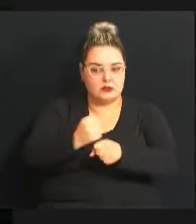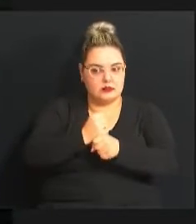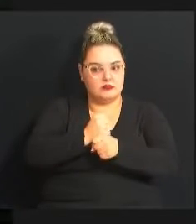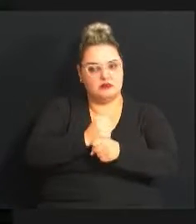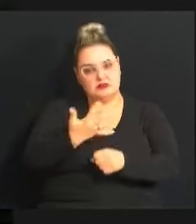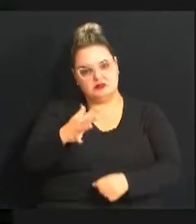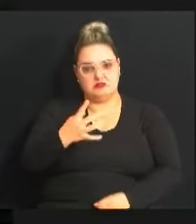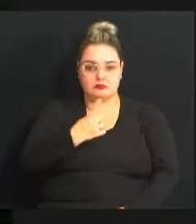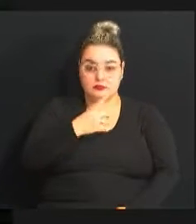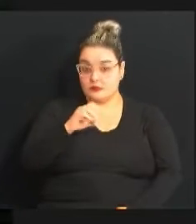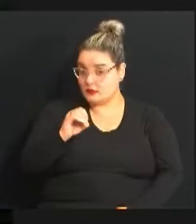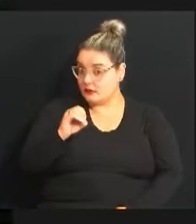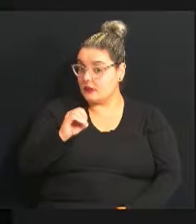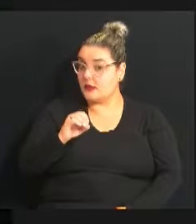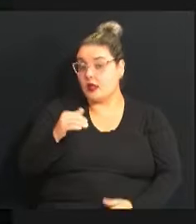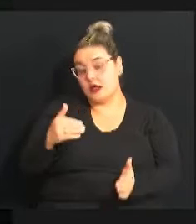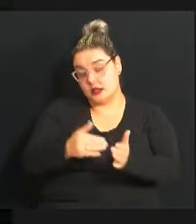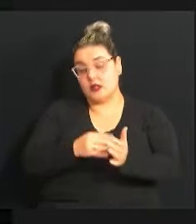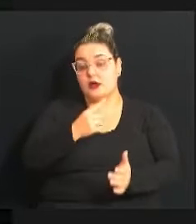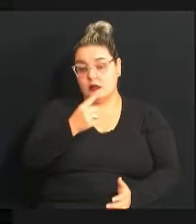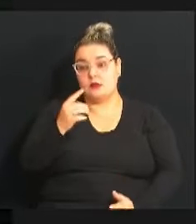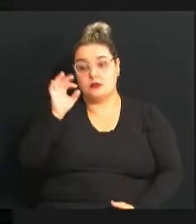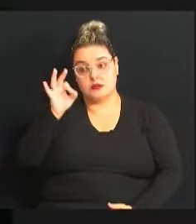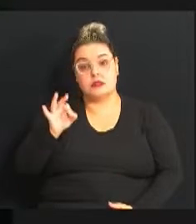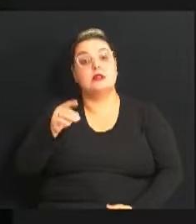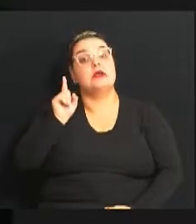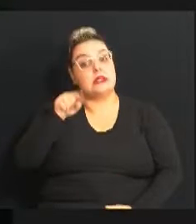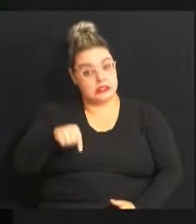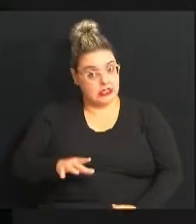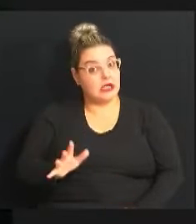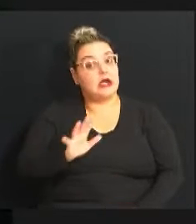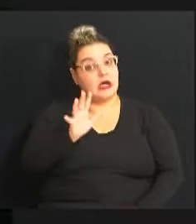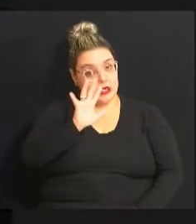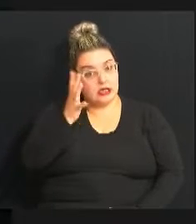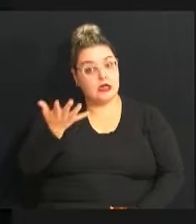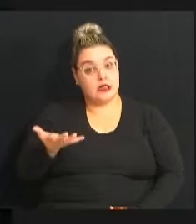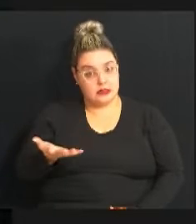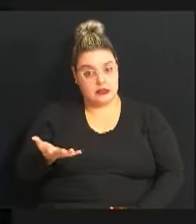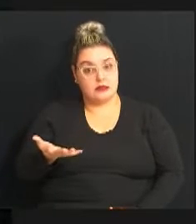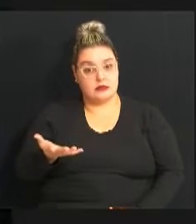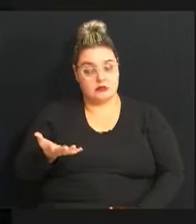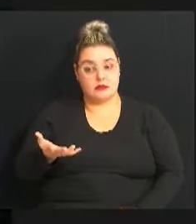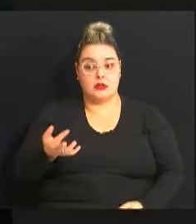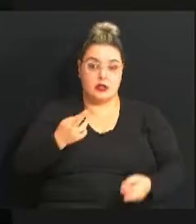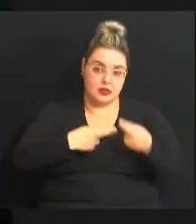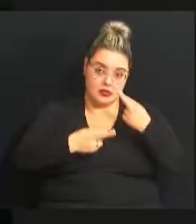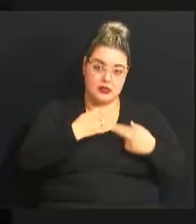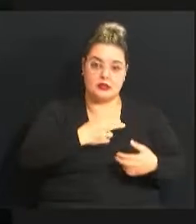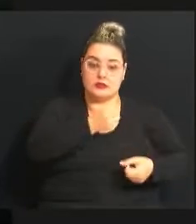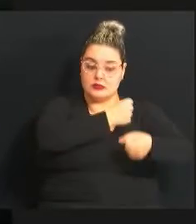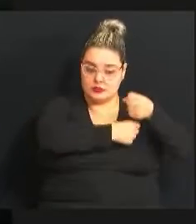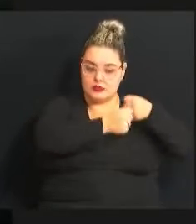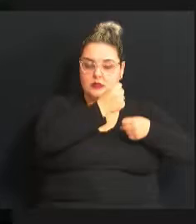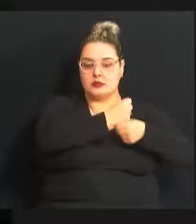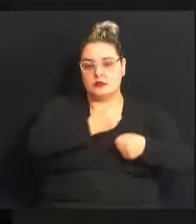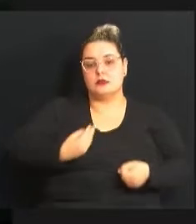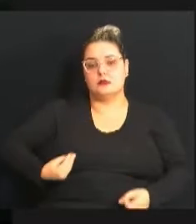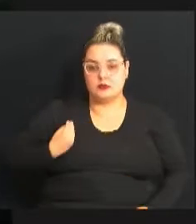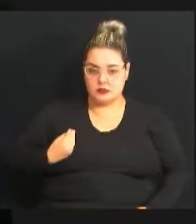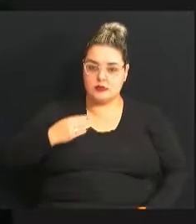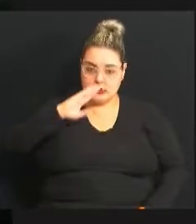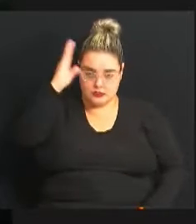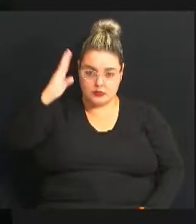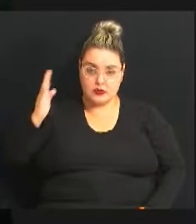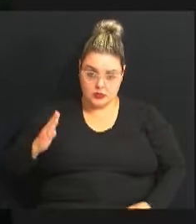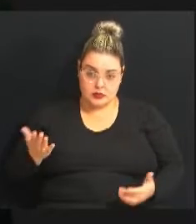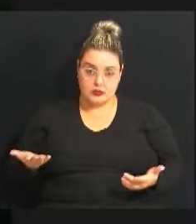a 11%, que é uma inflação elevada, pelo menos elevada em relação aos últimos anos que a gente está vivendo no Brasil. Então,